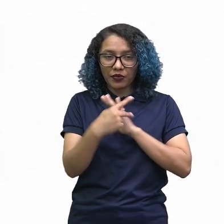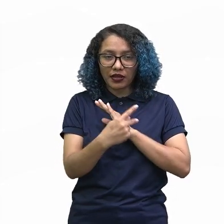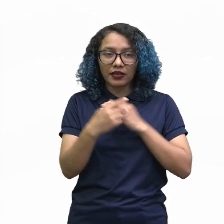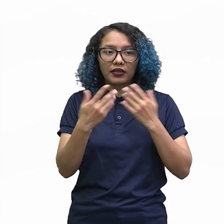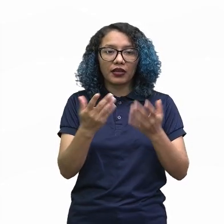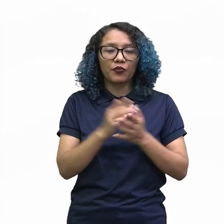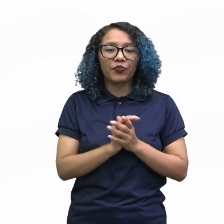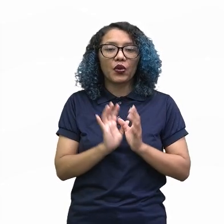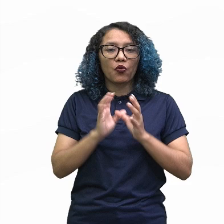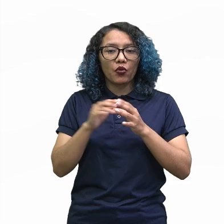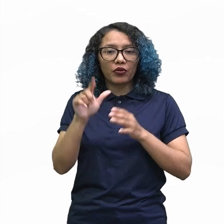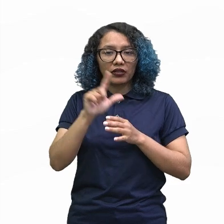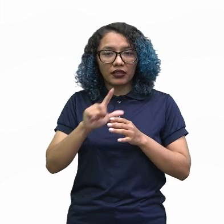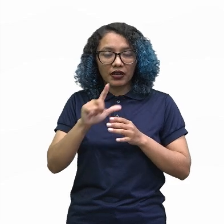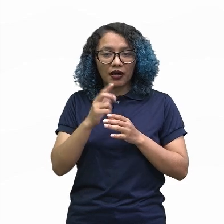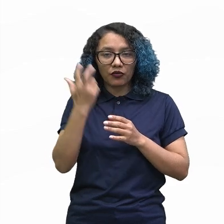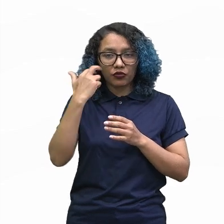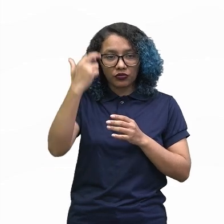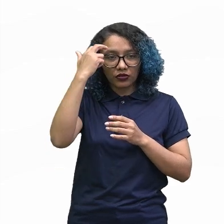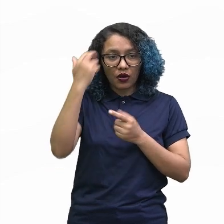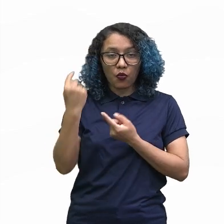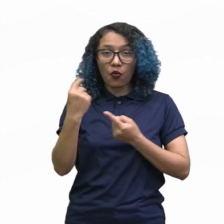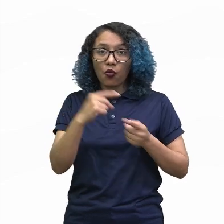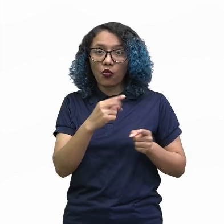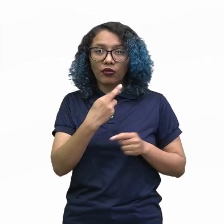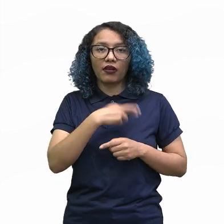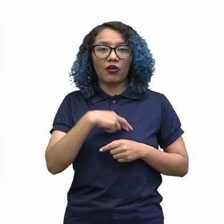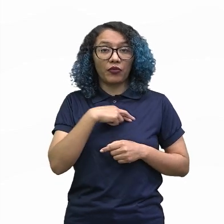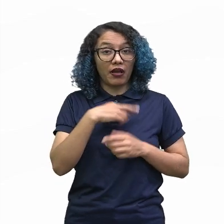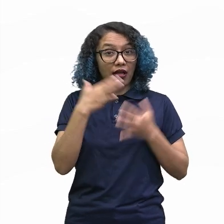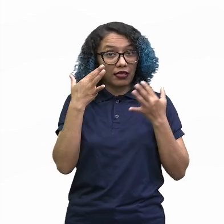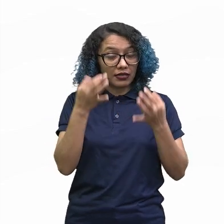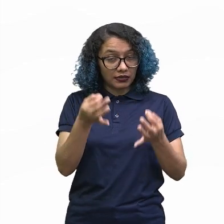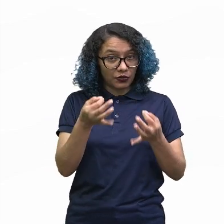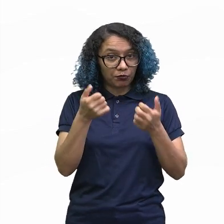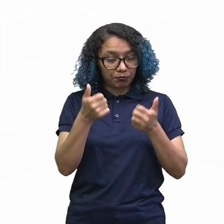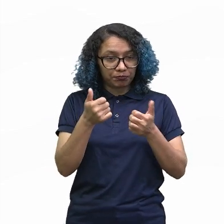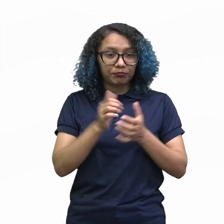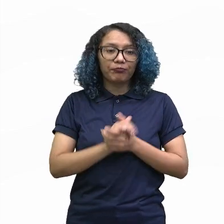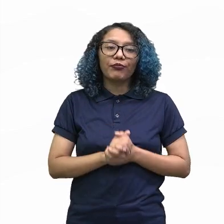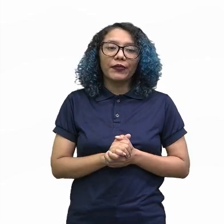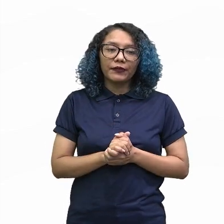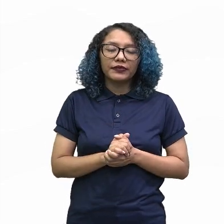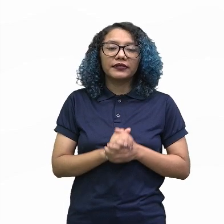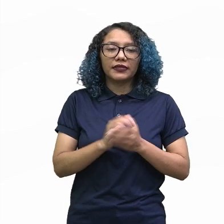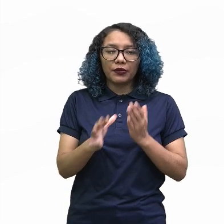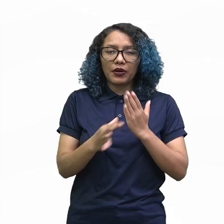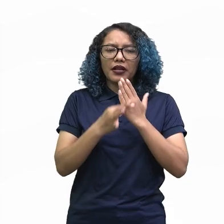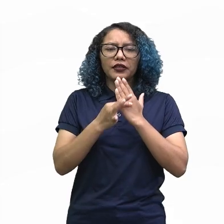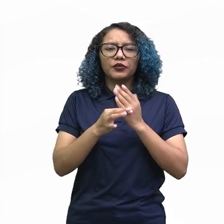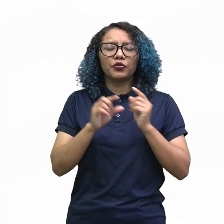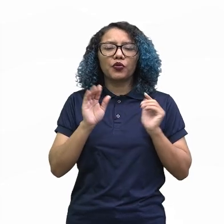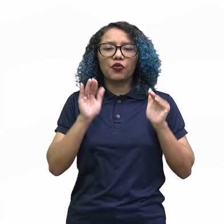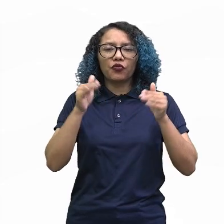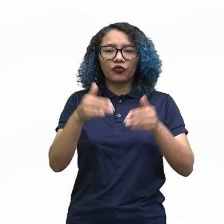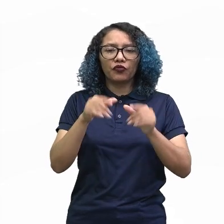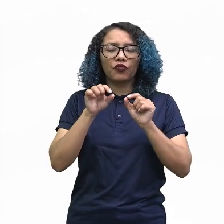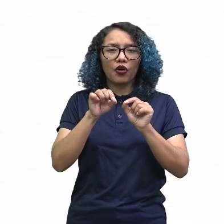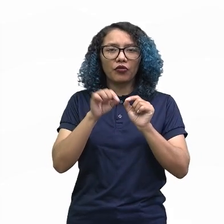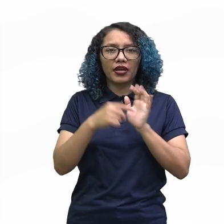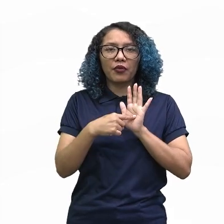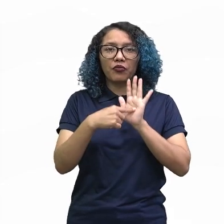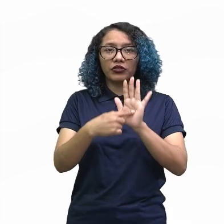e cultural em oposição ao romantismo, guarda esta informação. O realismo objetivou tratar